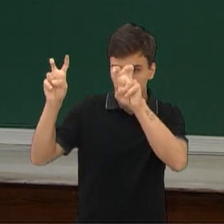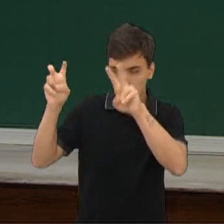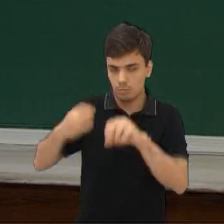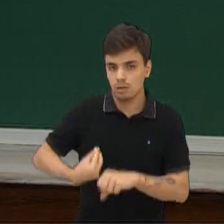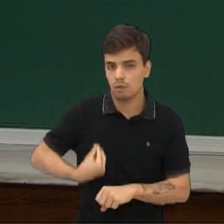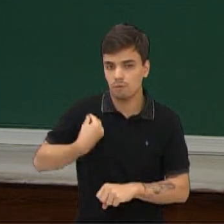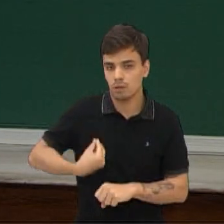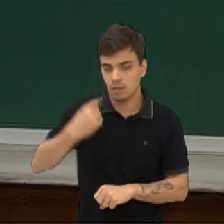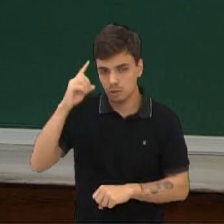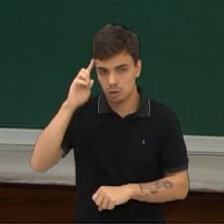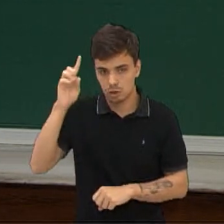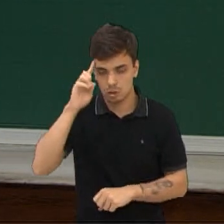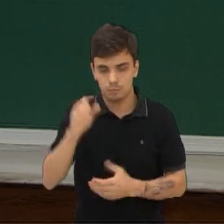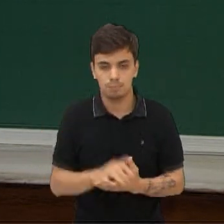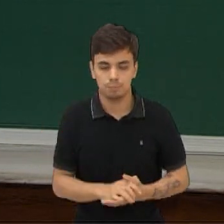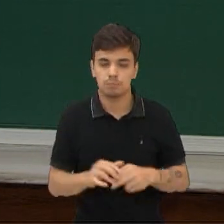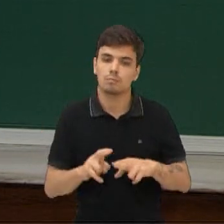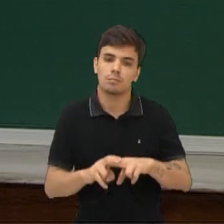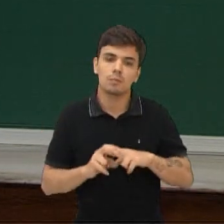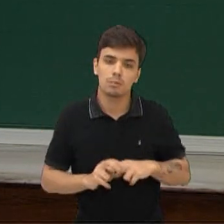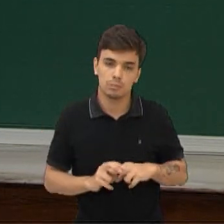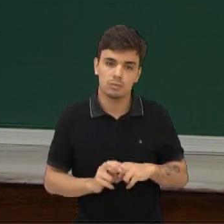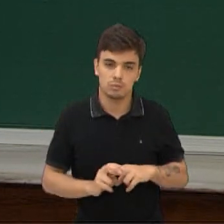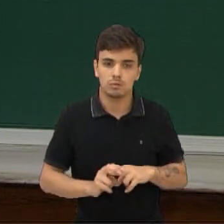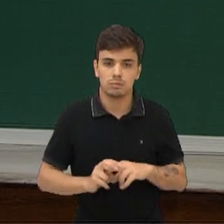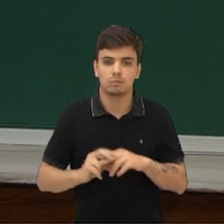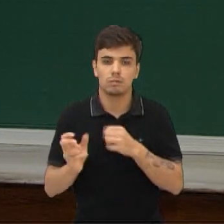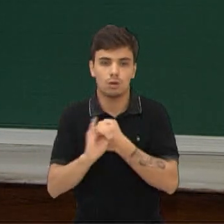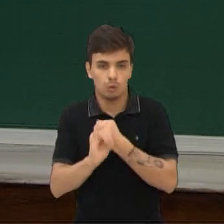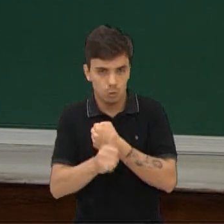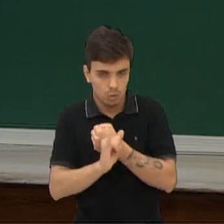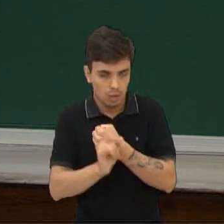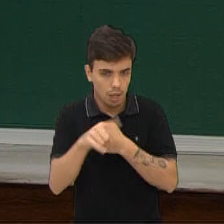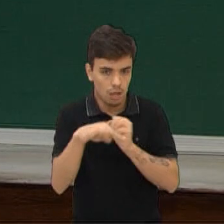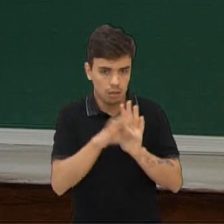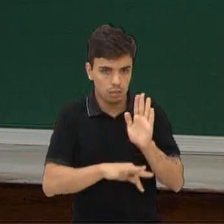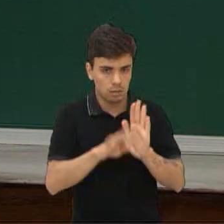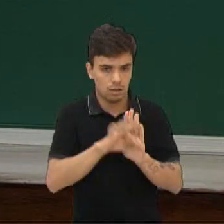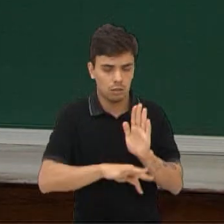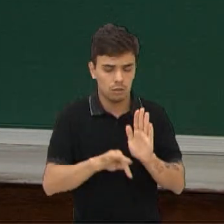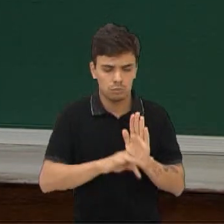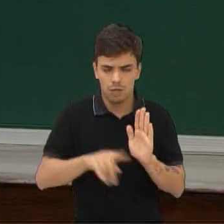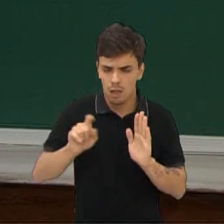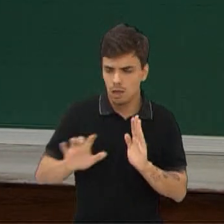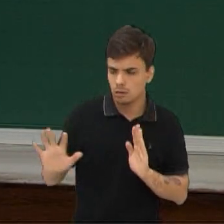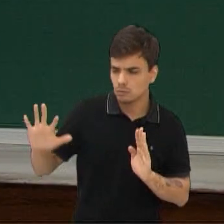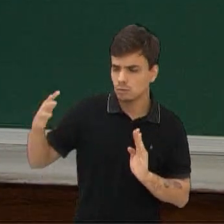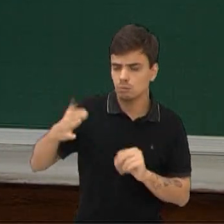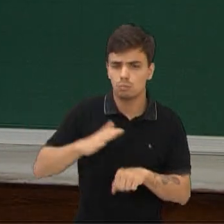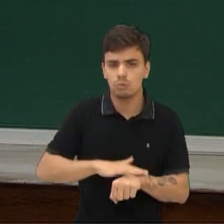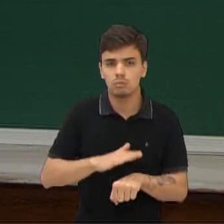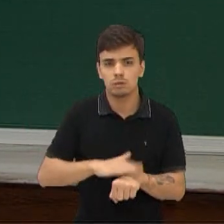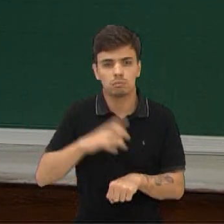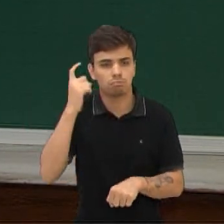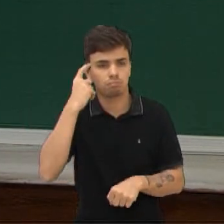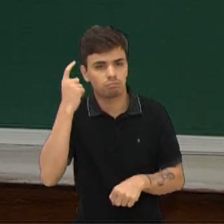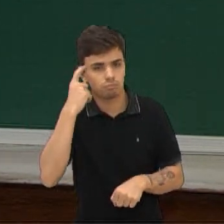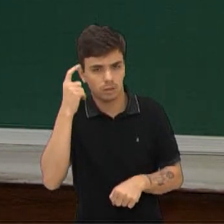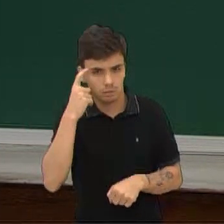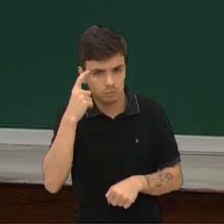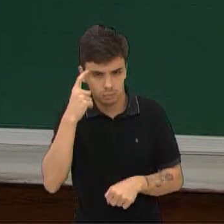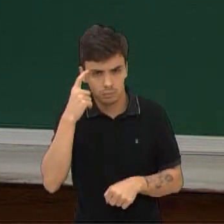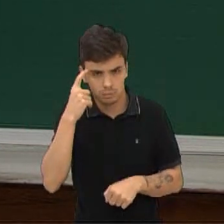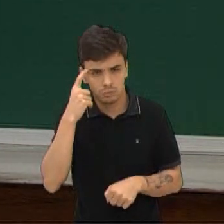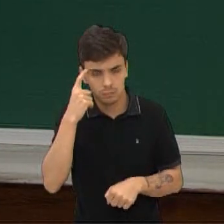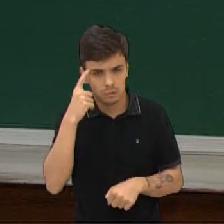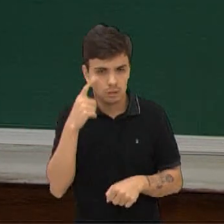aquele texto ali, né, que ele vai lidar com alguma coisa que está acontecendo no momento, um pensamento, uma